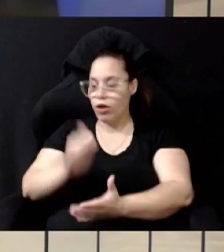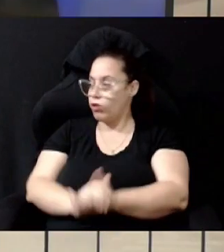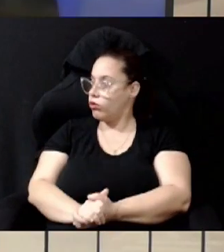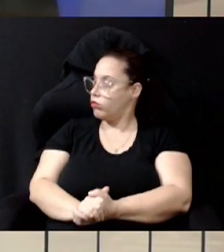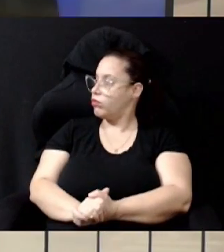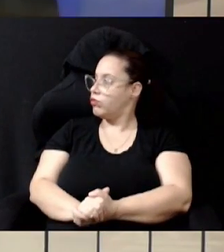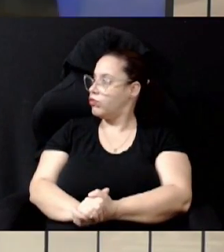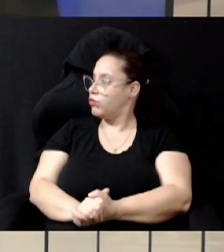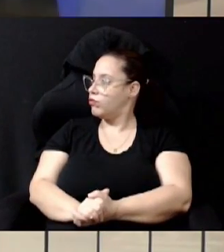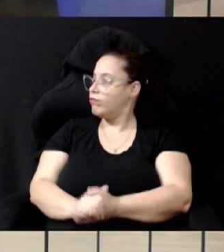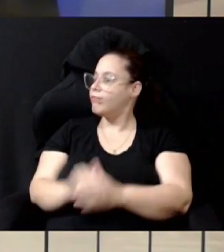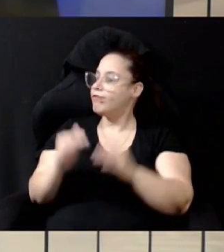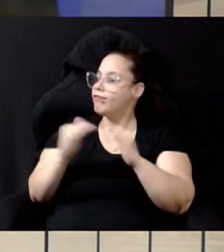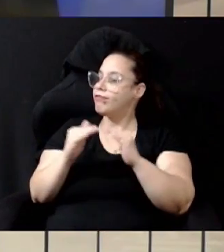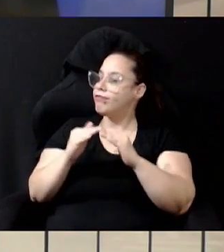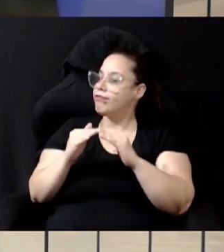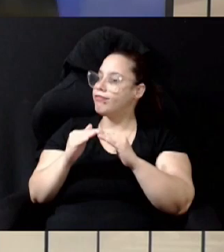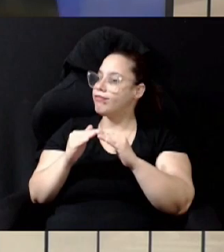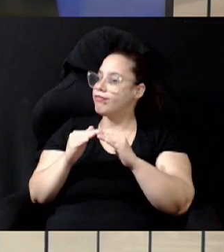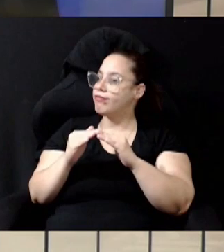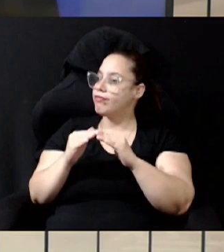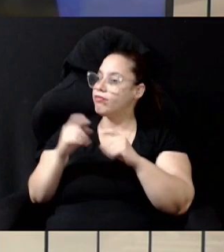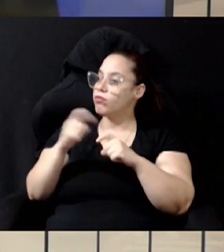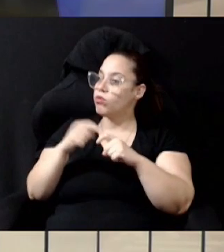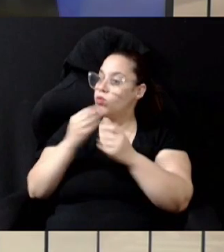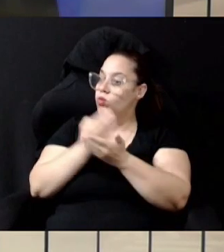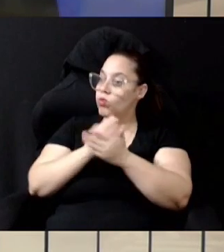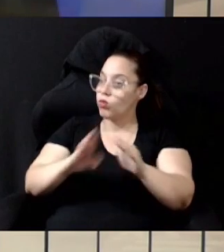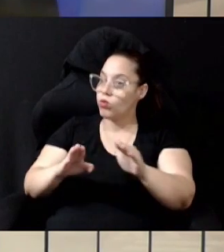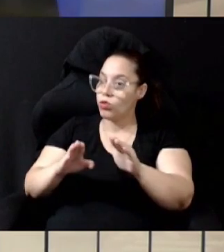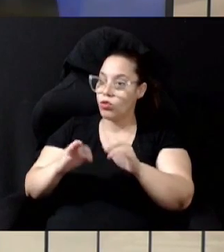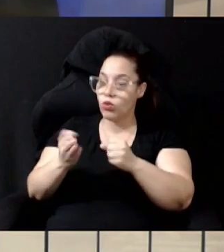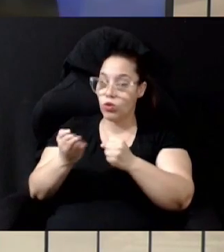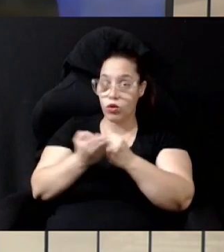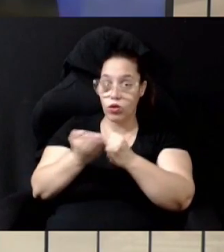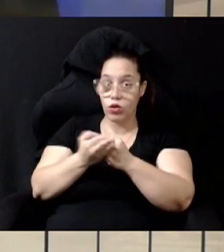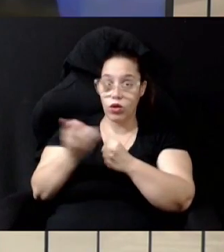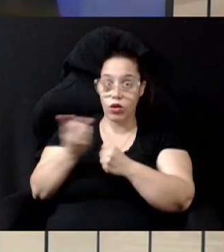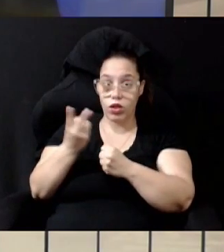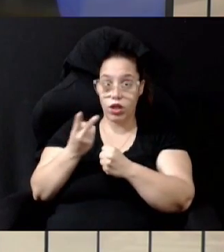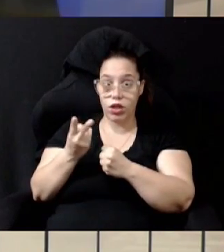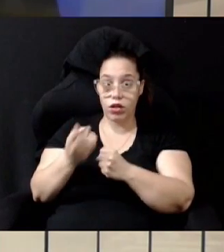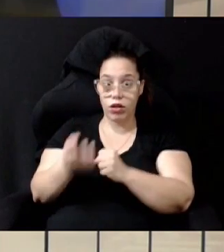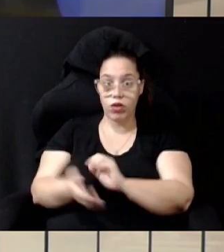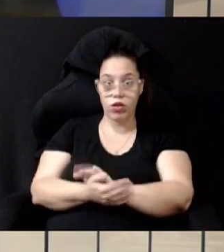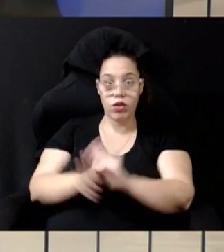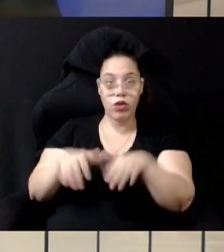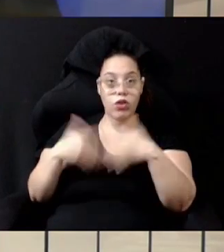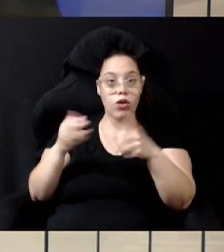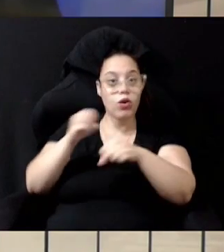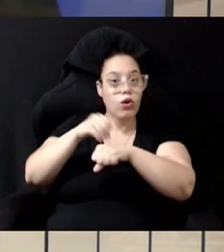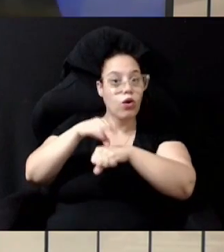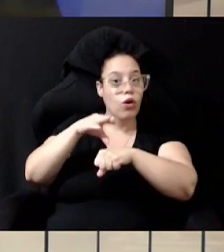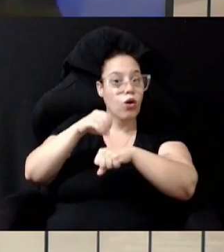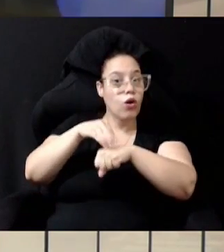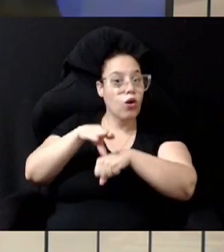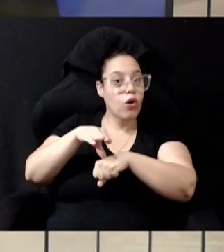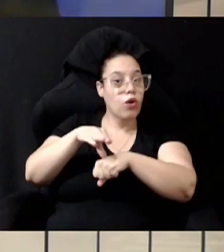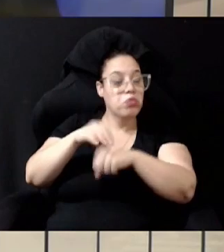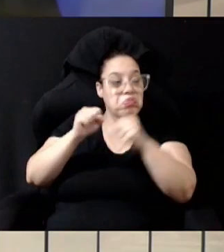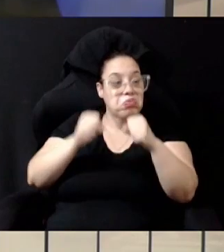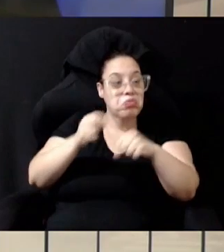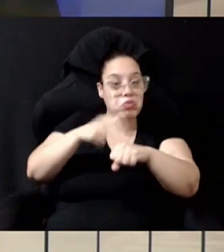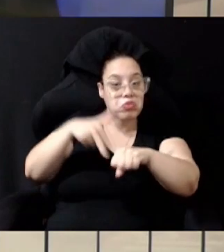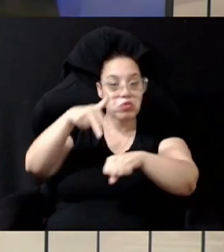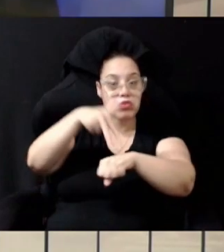certeza, doutor, para a gente encerrar o nosso bloco, né, esse segundo bloco, quais são as recomendações que o senhor poderia deixar aqui para o pessoal